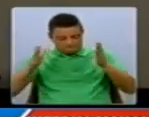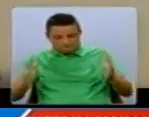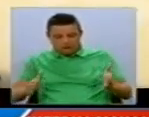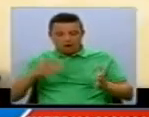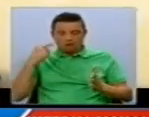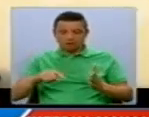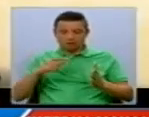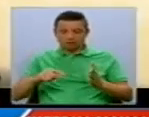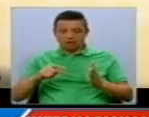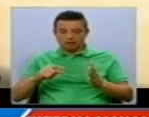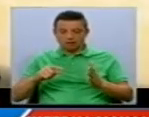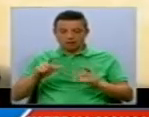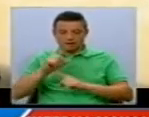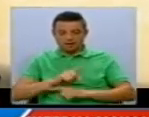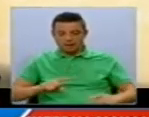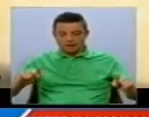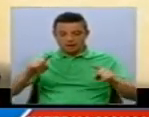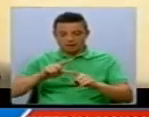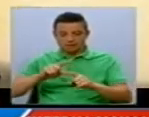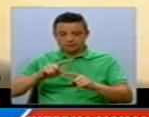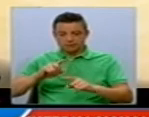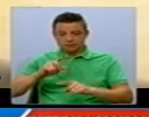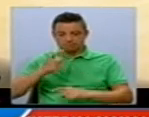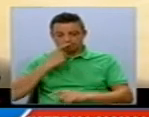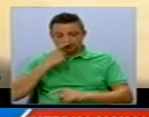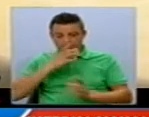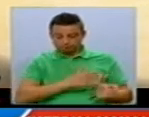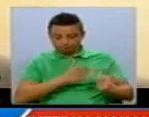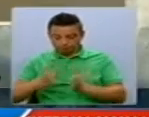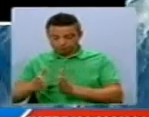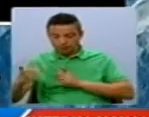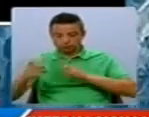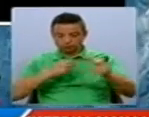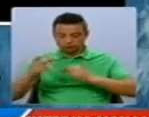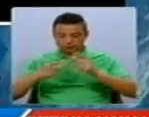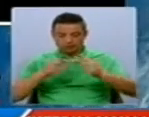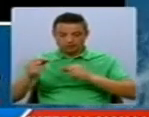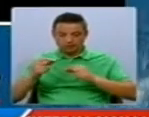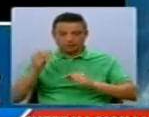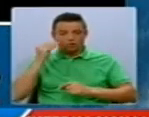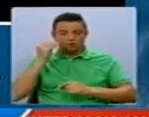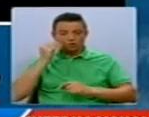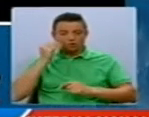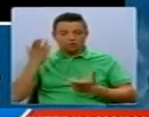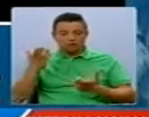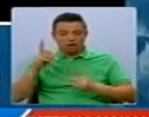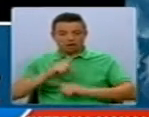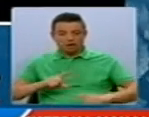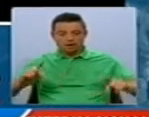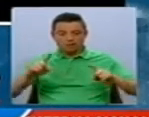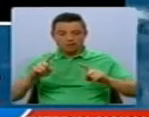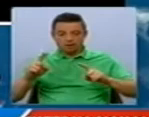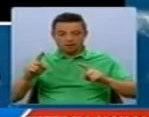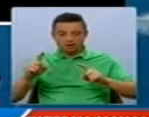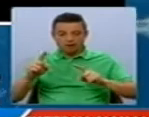atiram autenticamente, dão um pontapé destes planetas mais rochosos para o interior das estrelas. E, portanto, não é que as estrelas comam esses